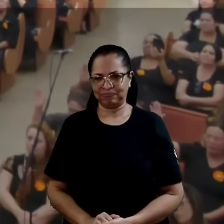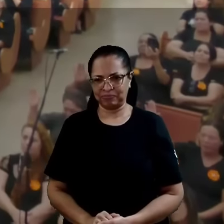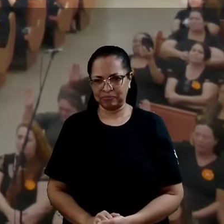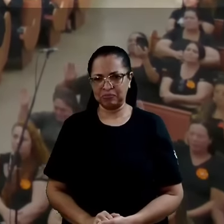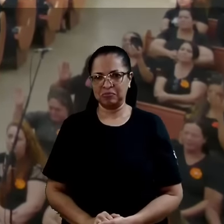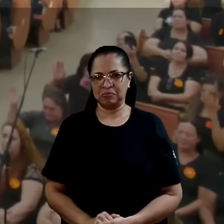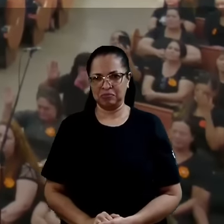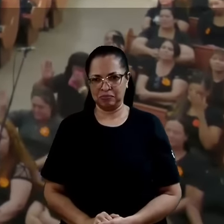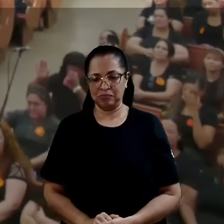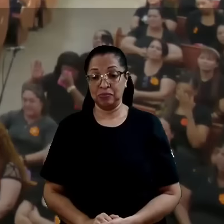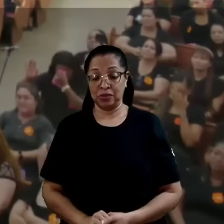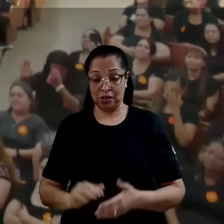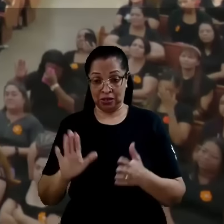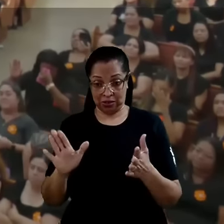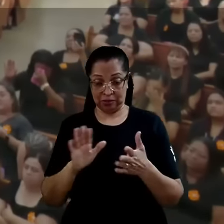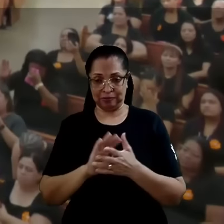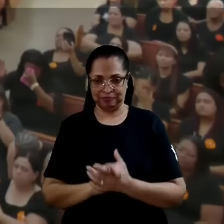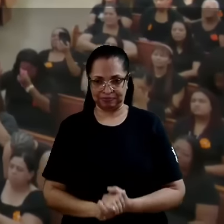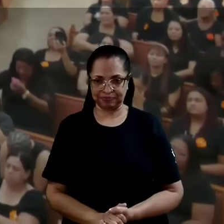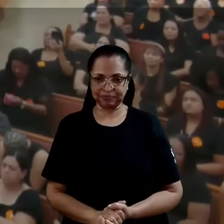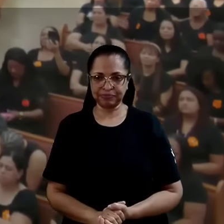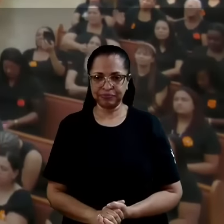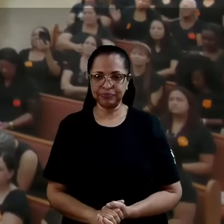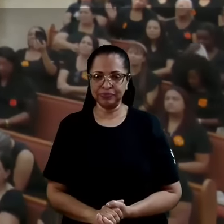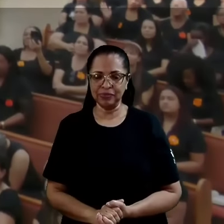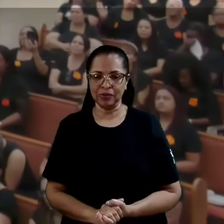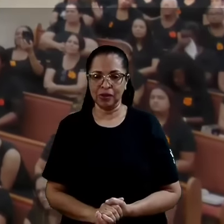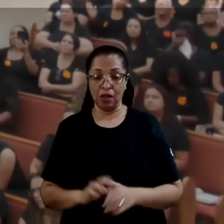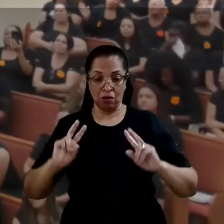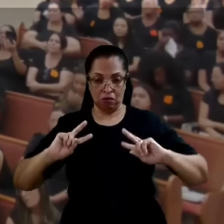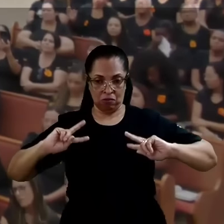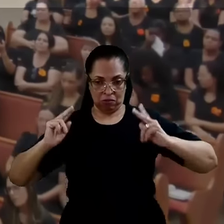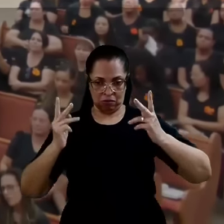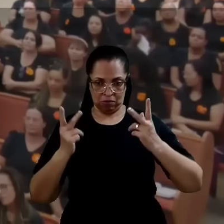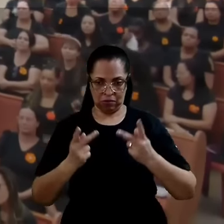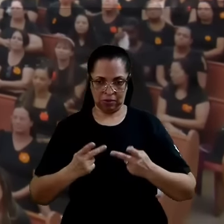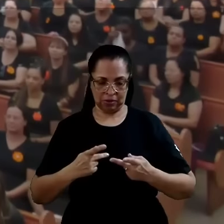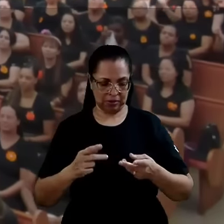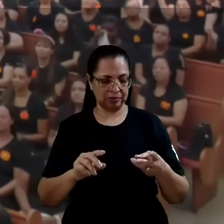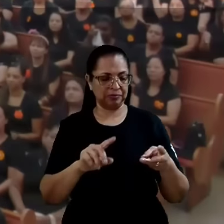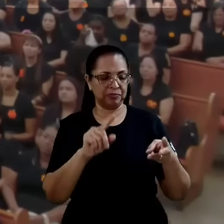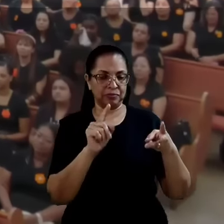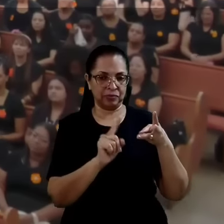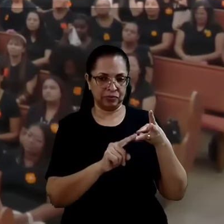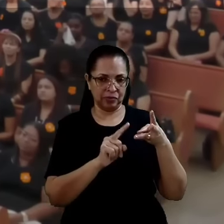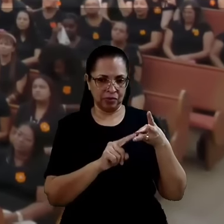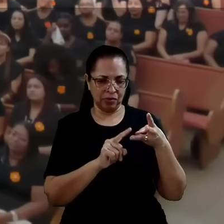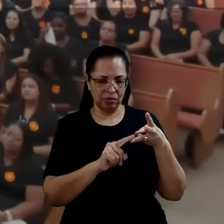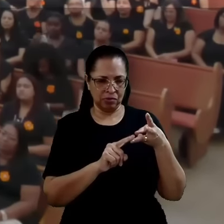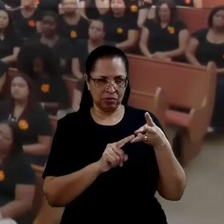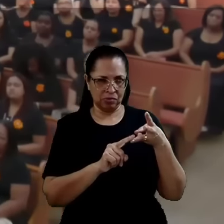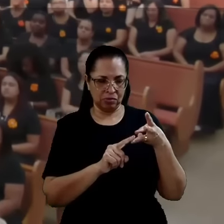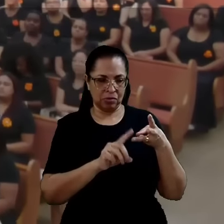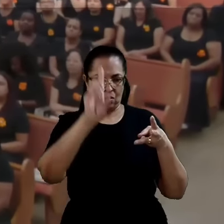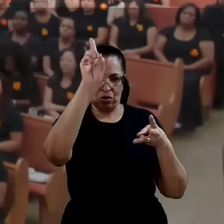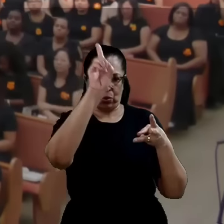estou falando de dons Estou dentro do tema do legado eu tive um professor no seminário